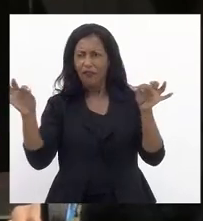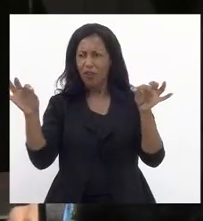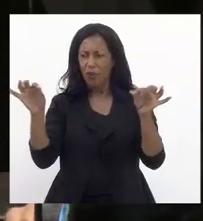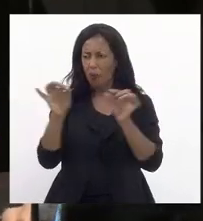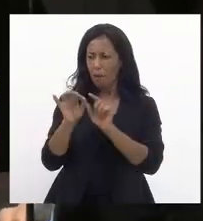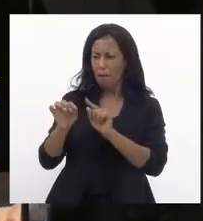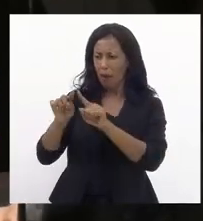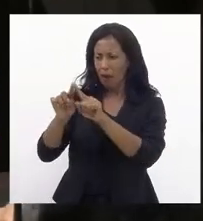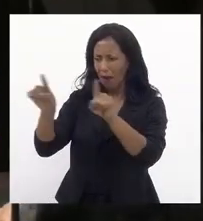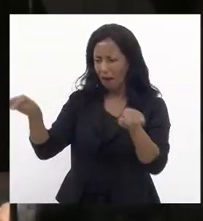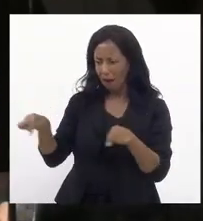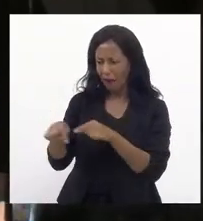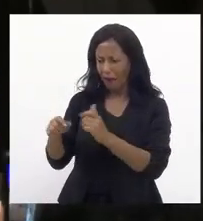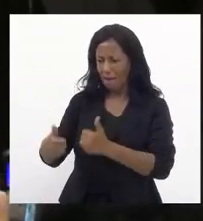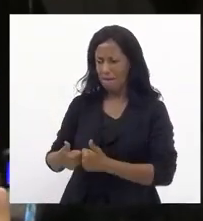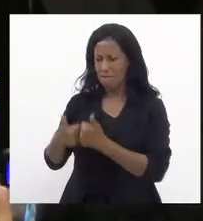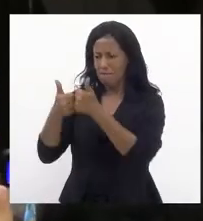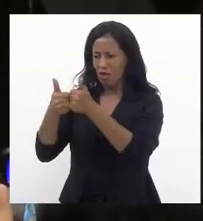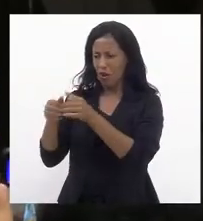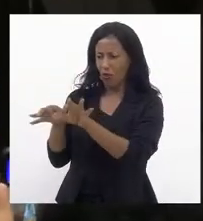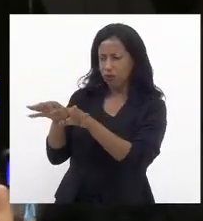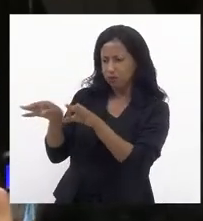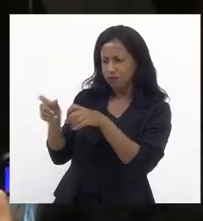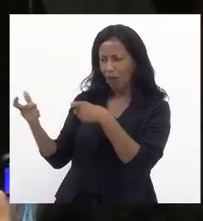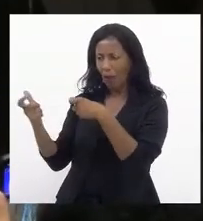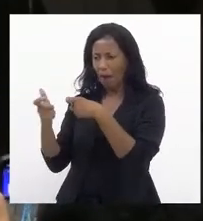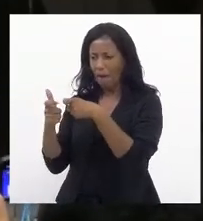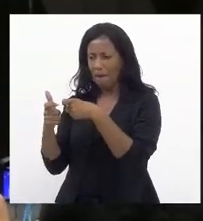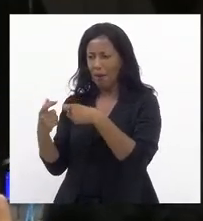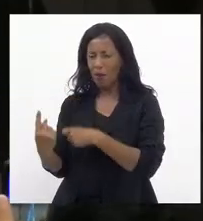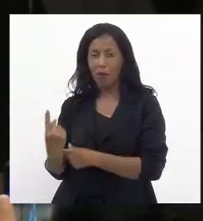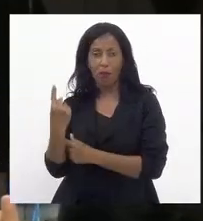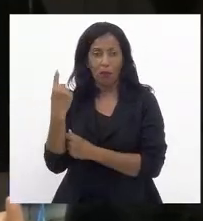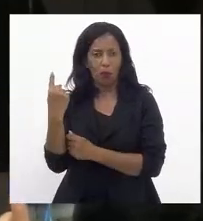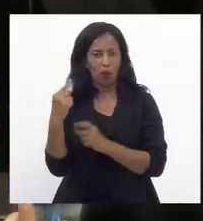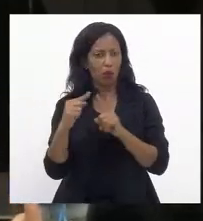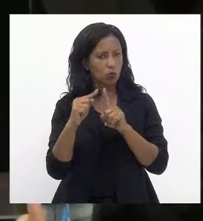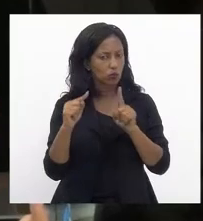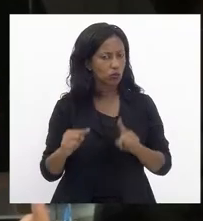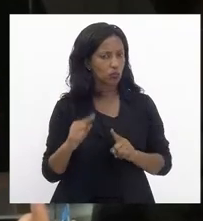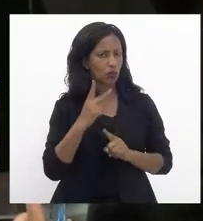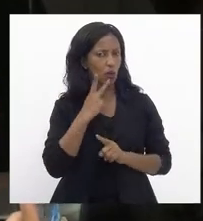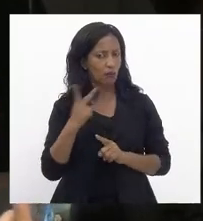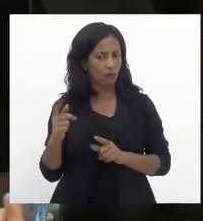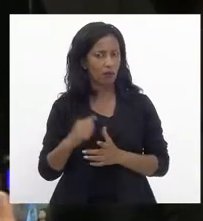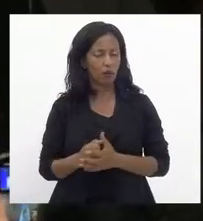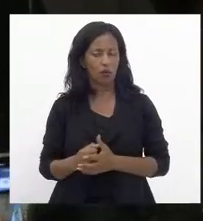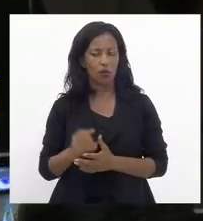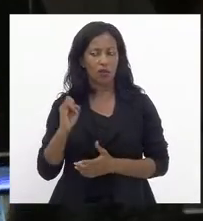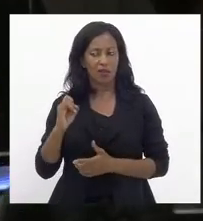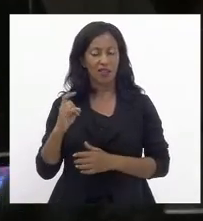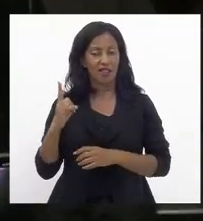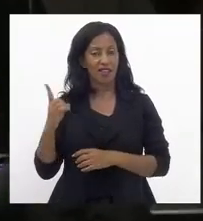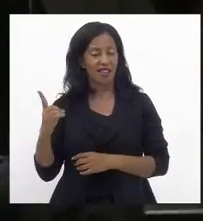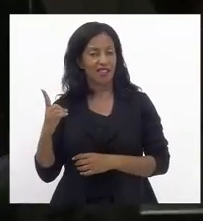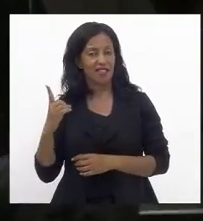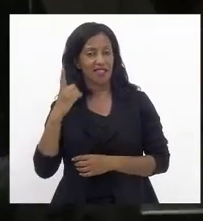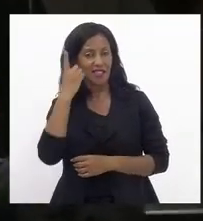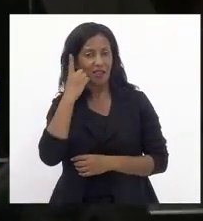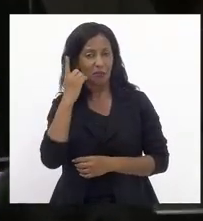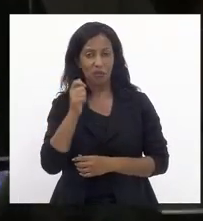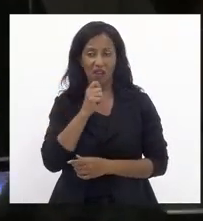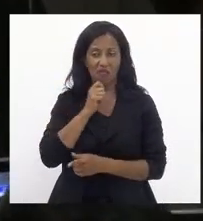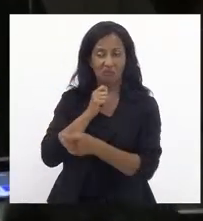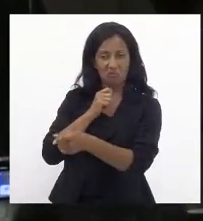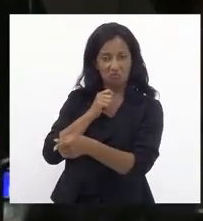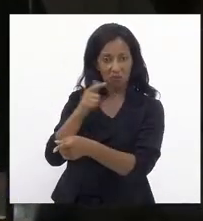melhor meio para o médico atender, porque um dos funcionários me falou, deputada, se esse ar-condicionado não estiver aqui,